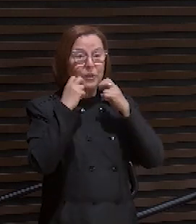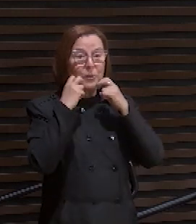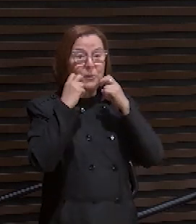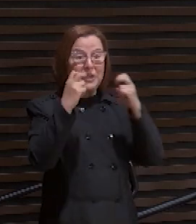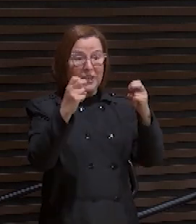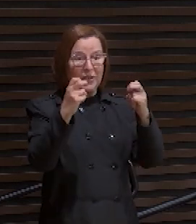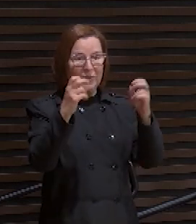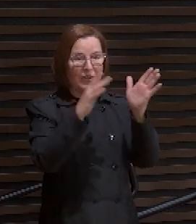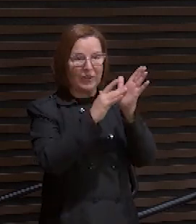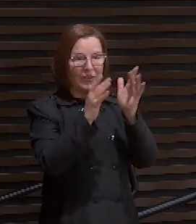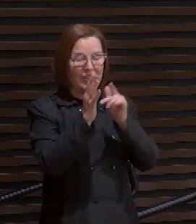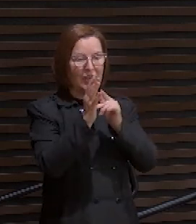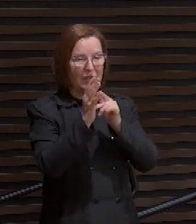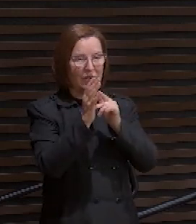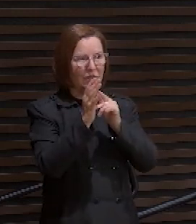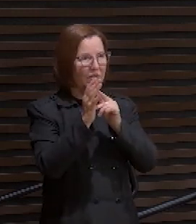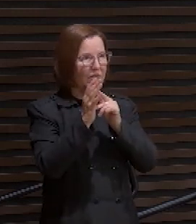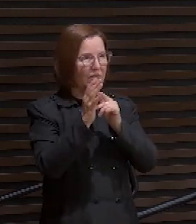lembra do grito dele?